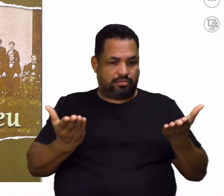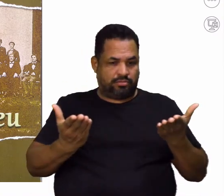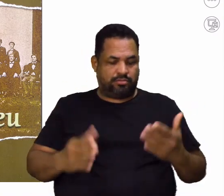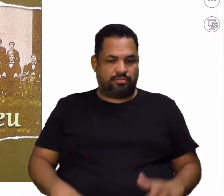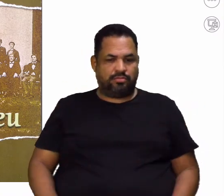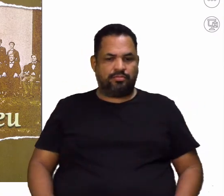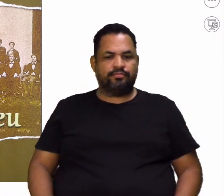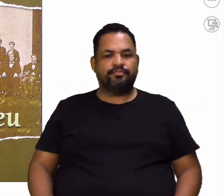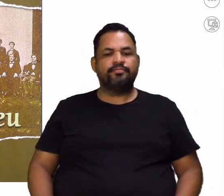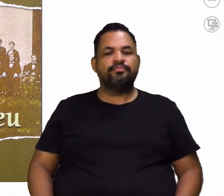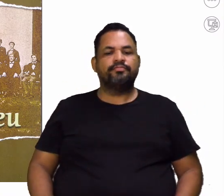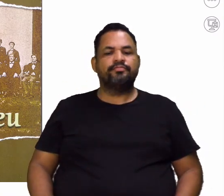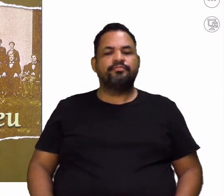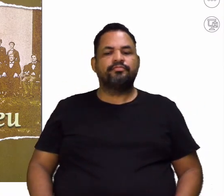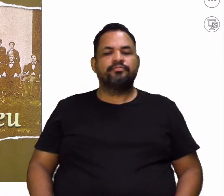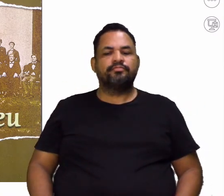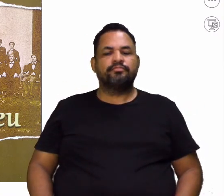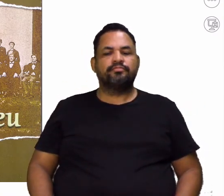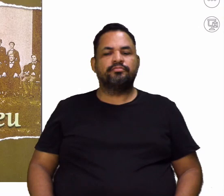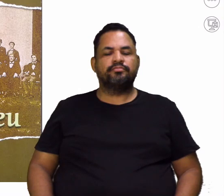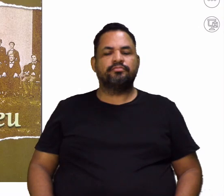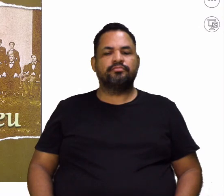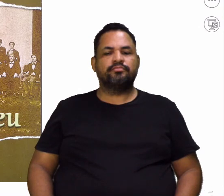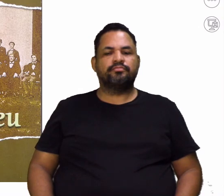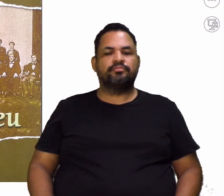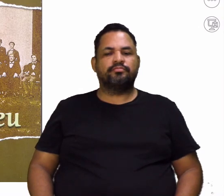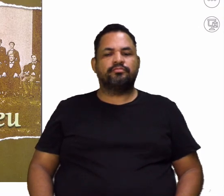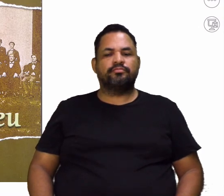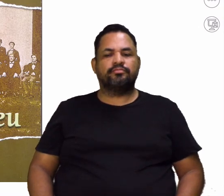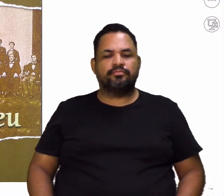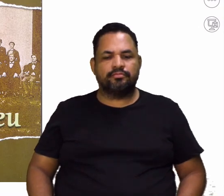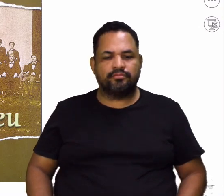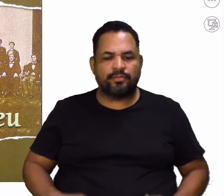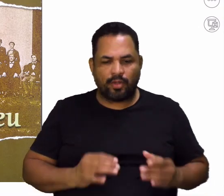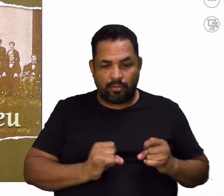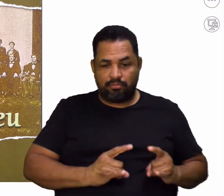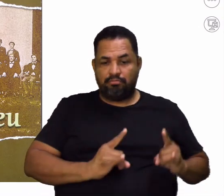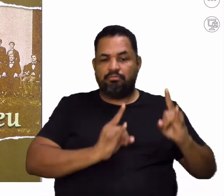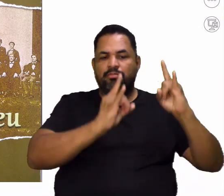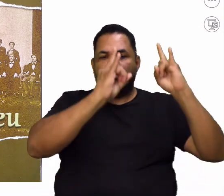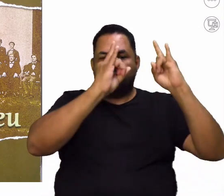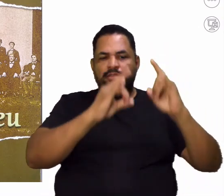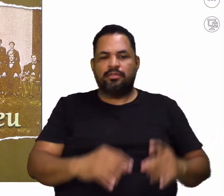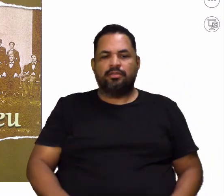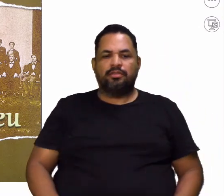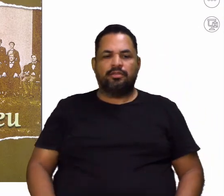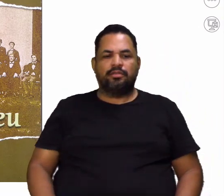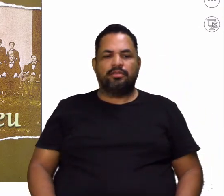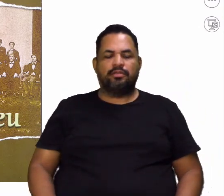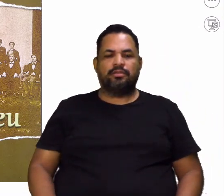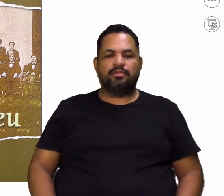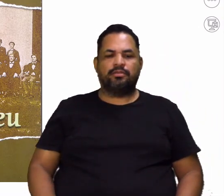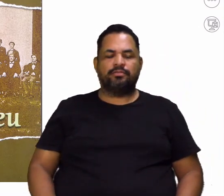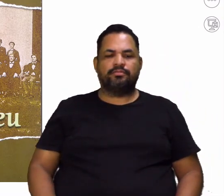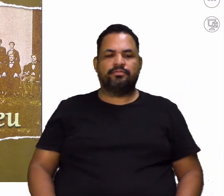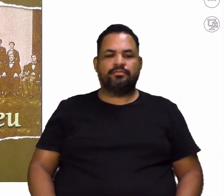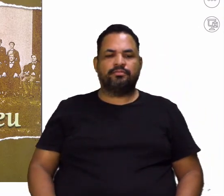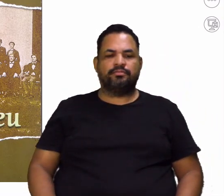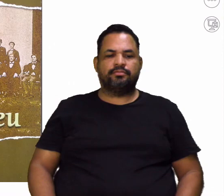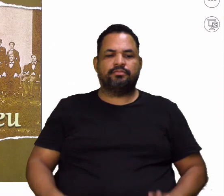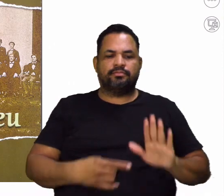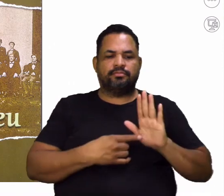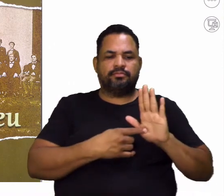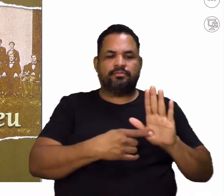certo a escola o internato o prédio olha no primeiro para